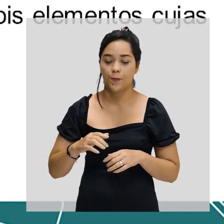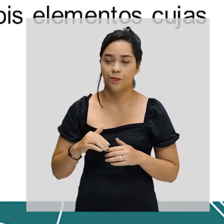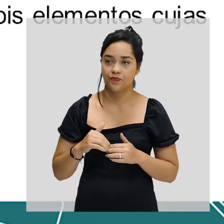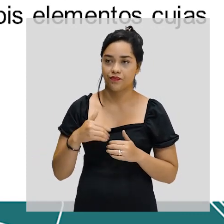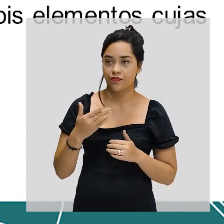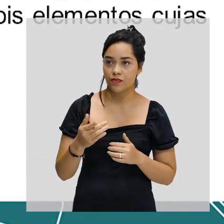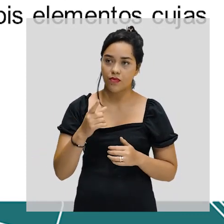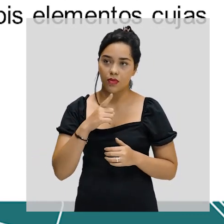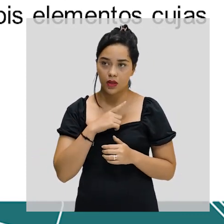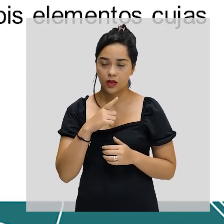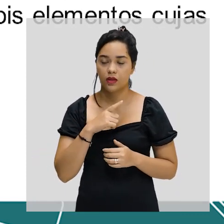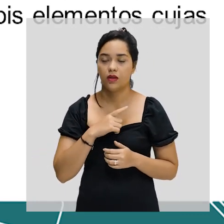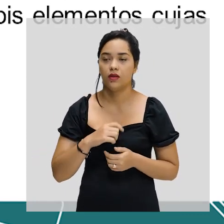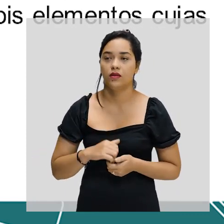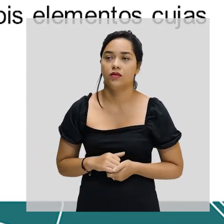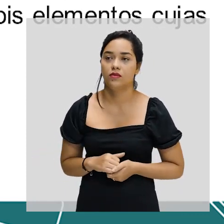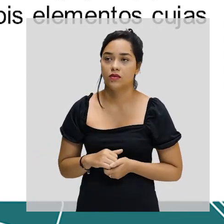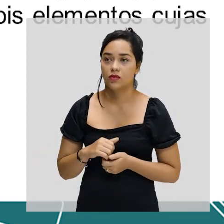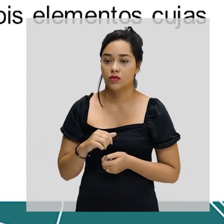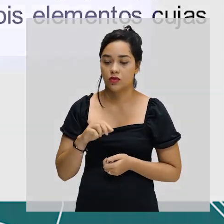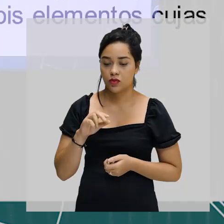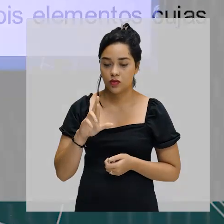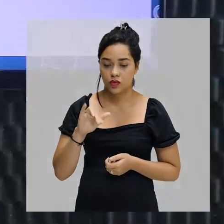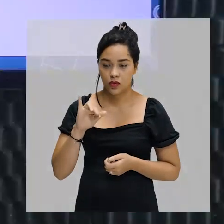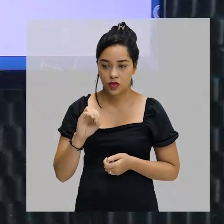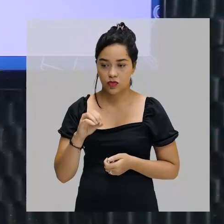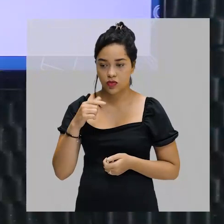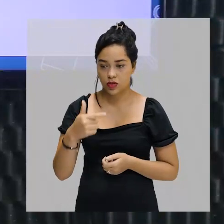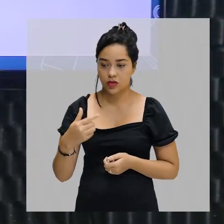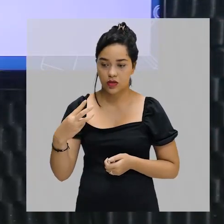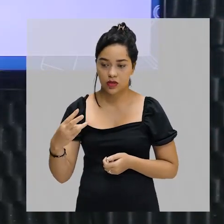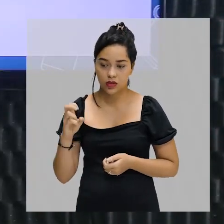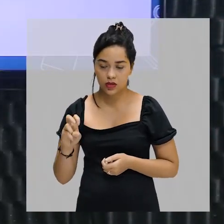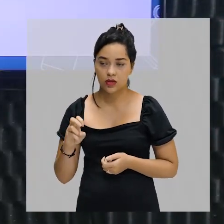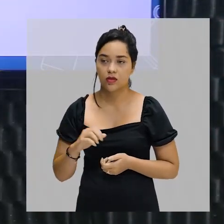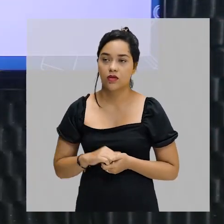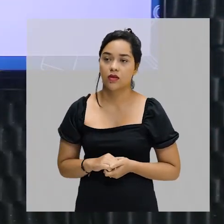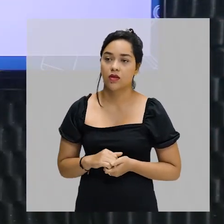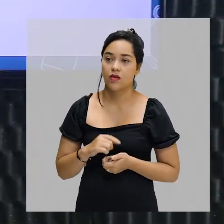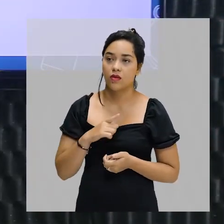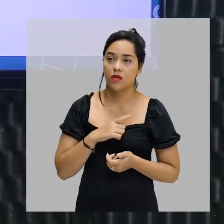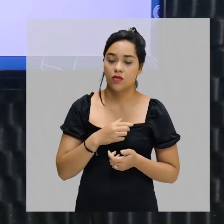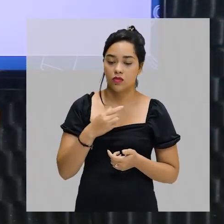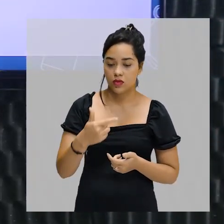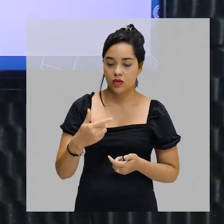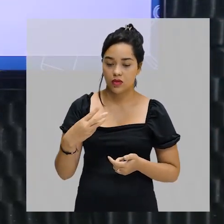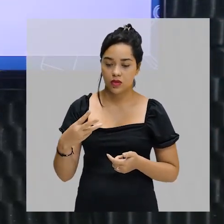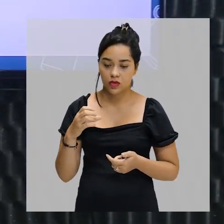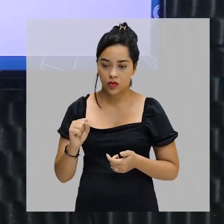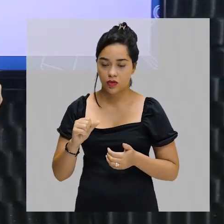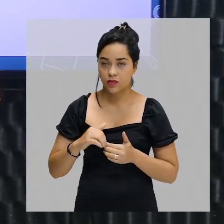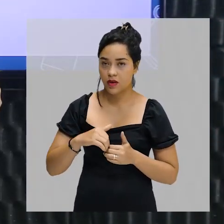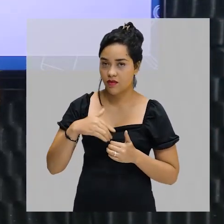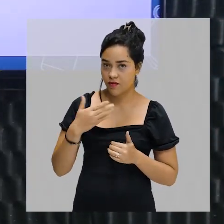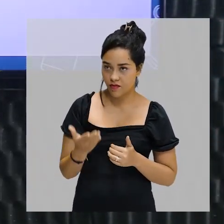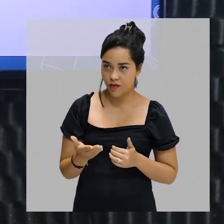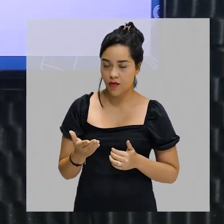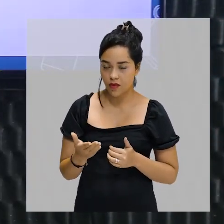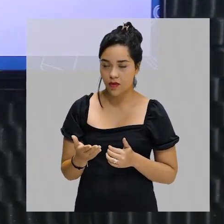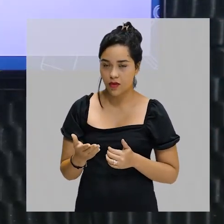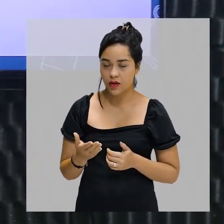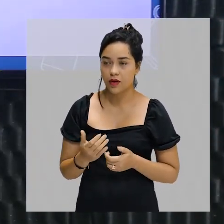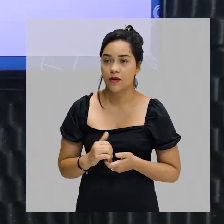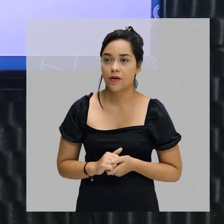externa, certo? Que é o urânio 235. Então é o seguinte, eu vou jogar o 238 para fora, mais para fora,